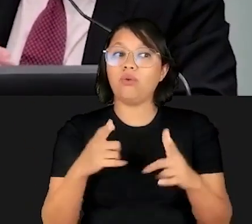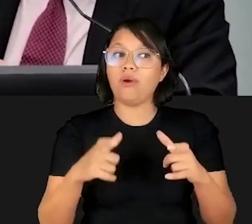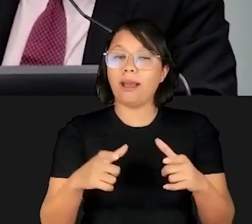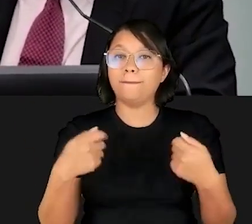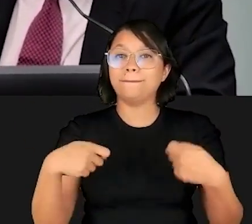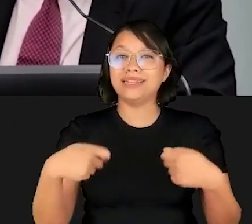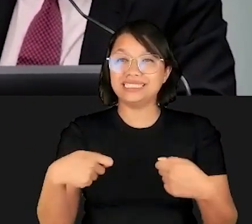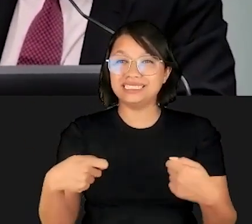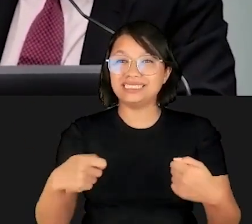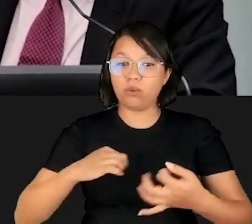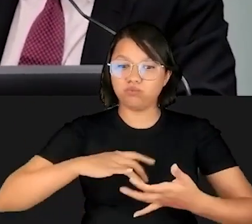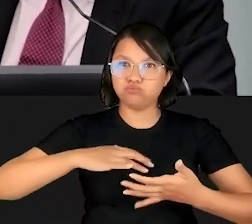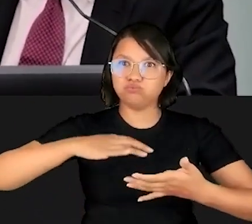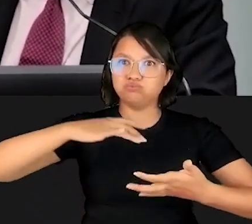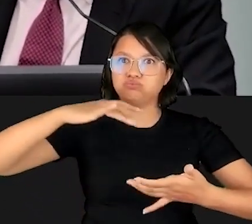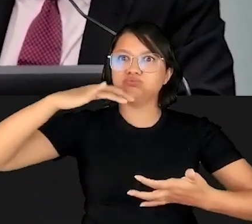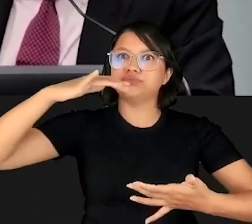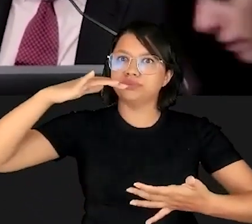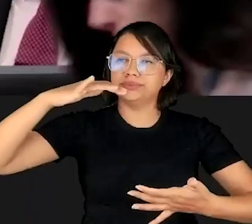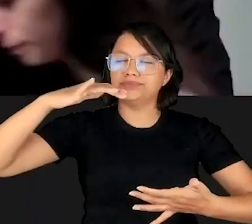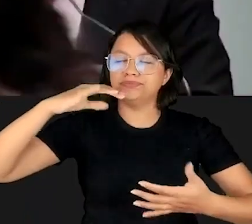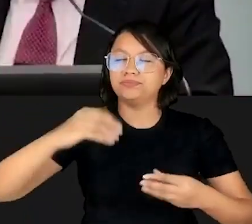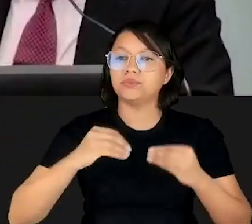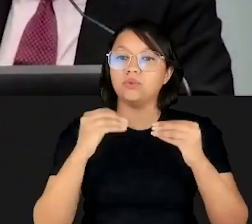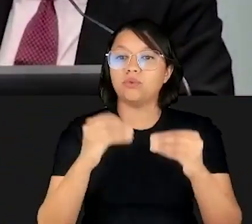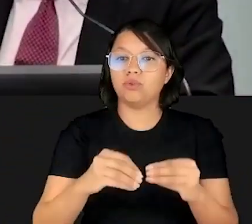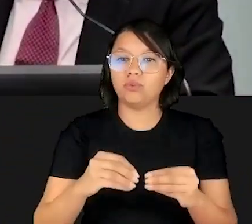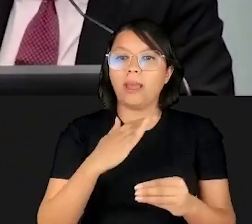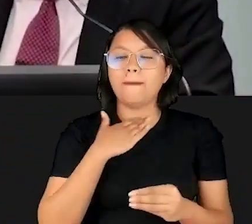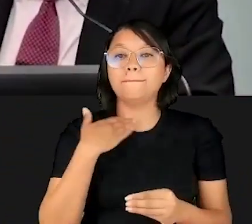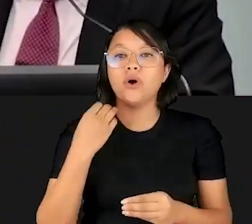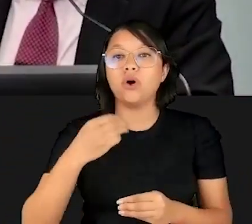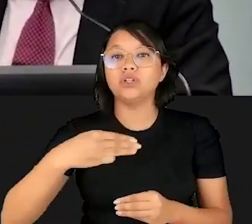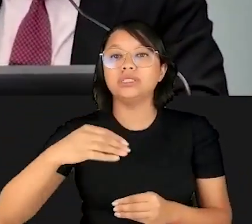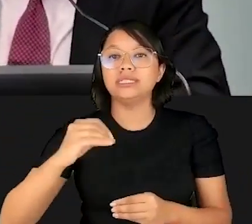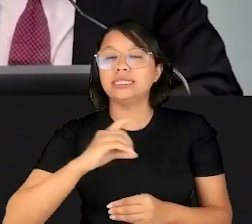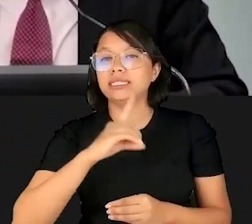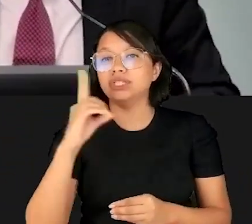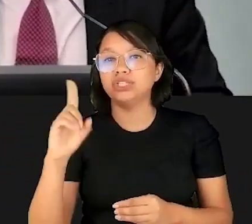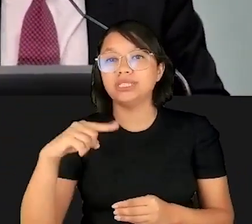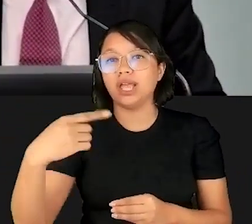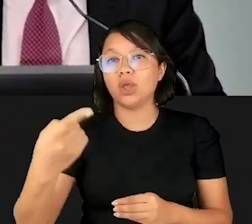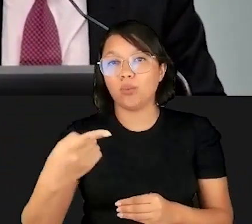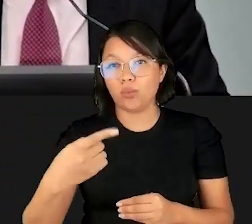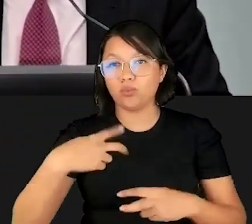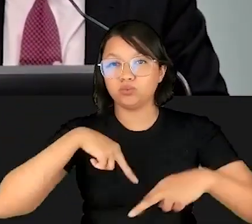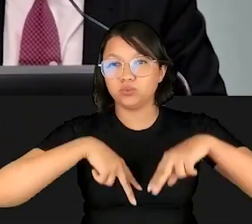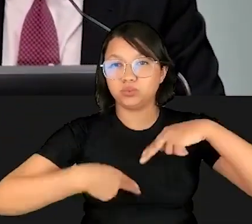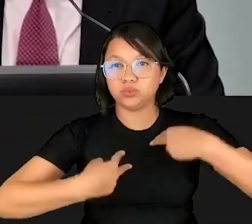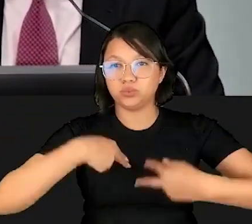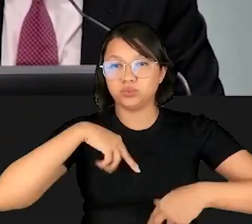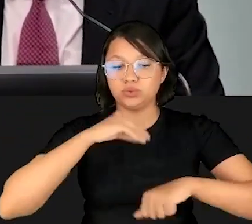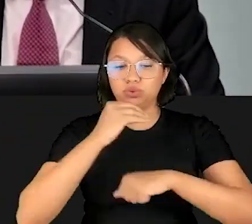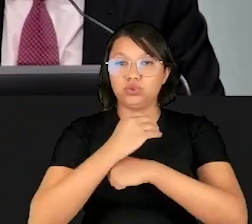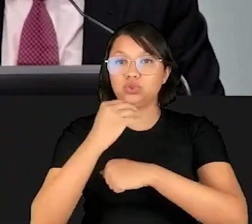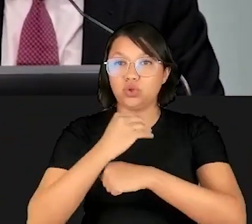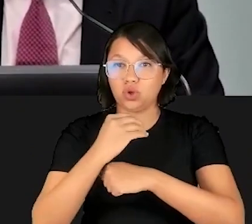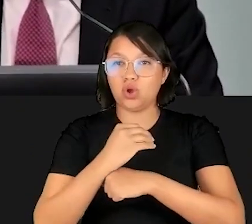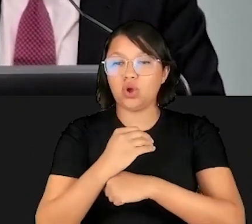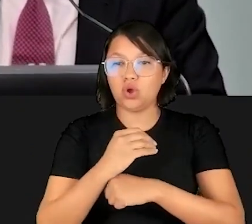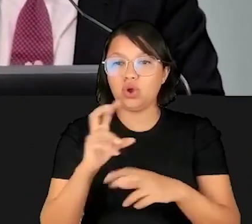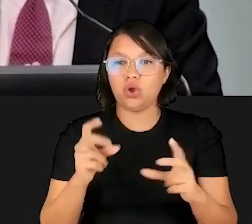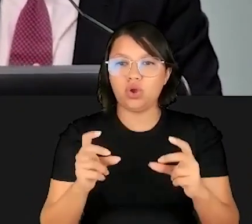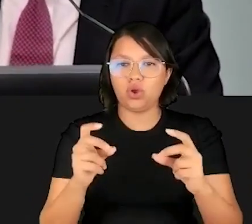Eu coloquei aqui a mortalidade de 30 dias após uma cirurgia para tratamento de câncer. Se você fizer uma